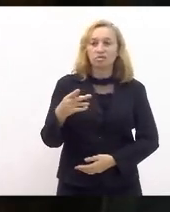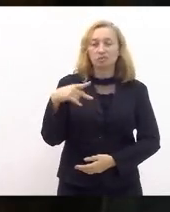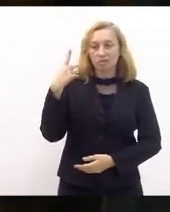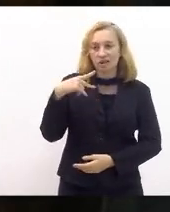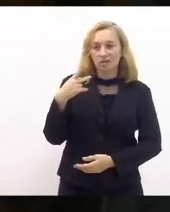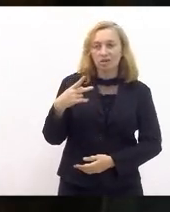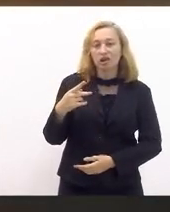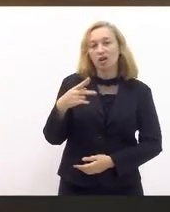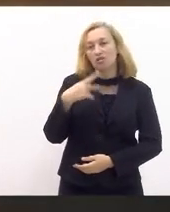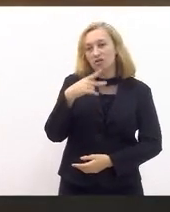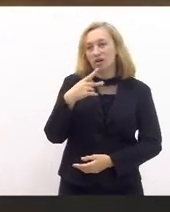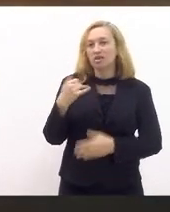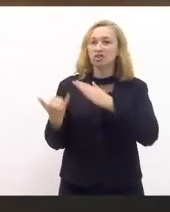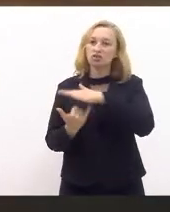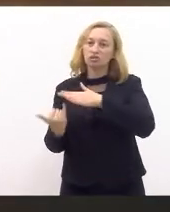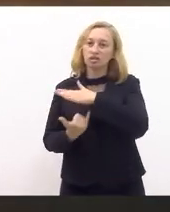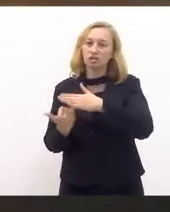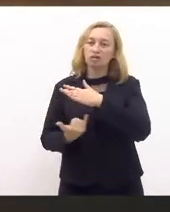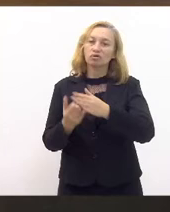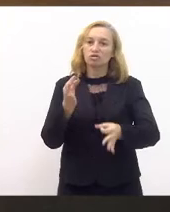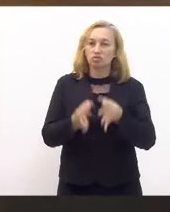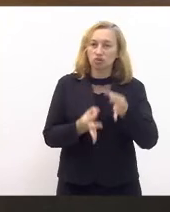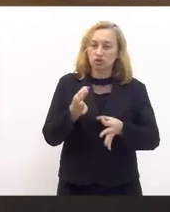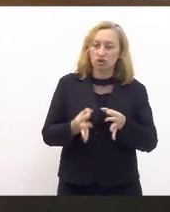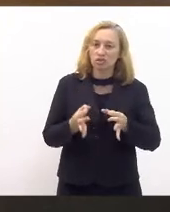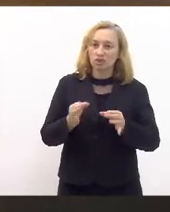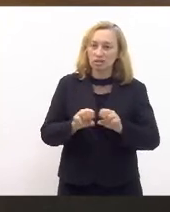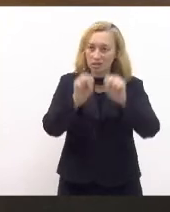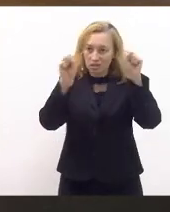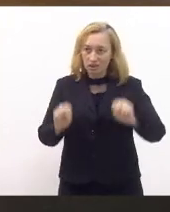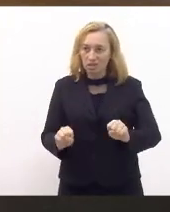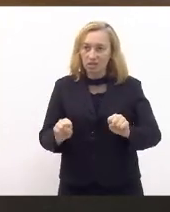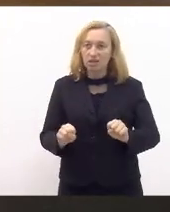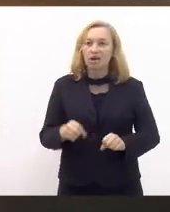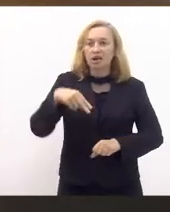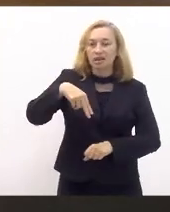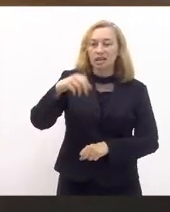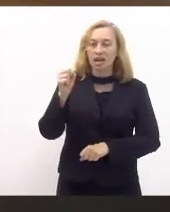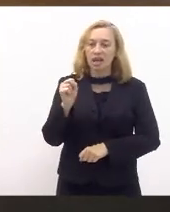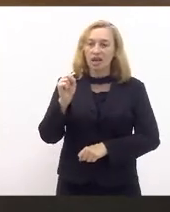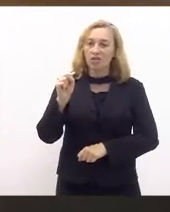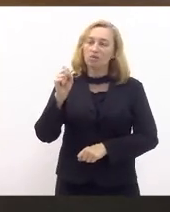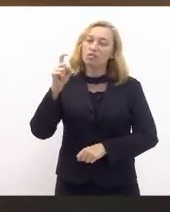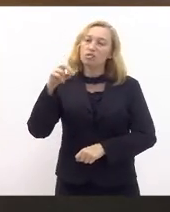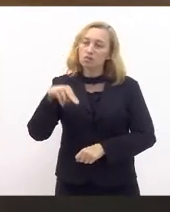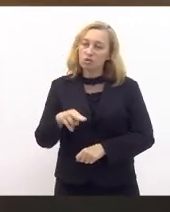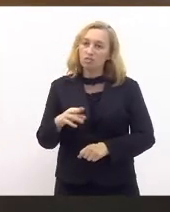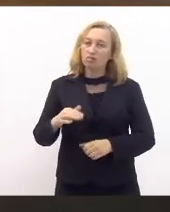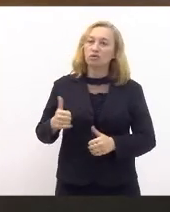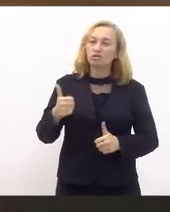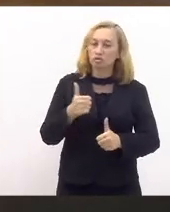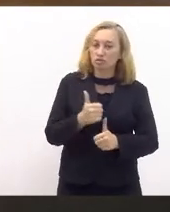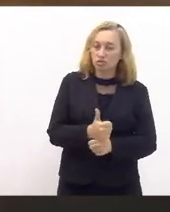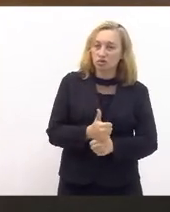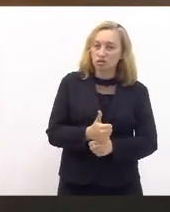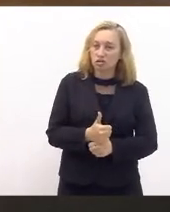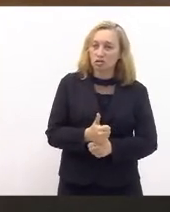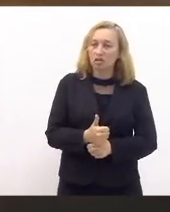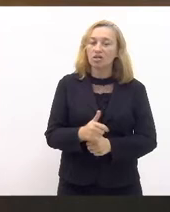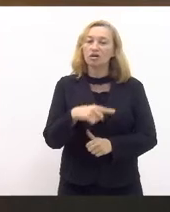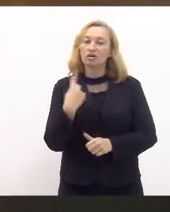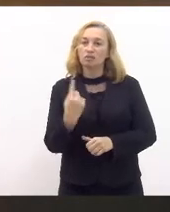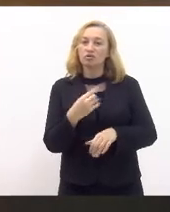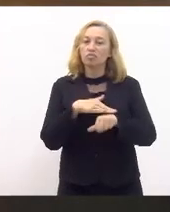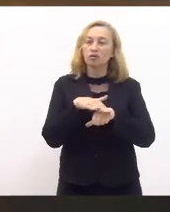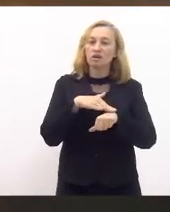reconheço aqui das instituições do sistema de justiça. Assim que Nelson assumiu, prontamente abriu a agenda e fomos conversar